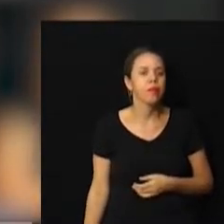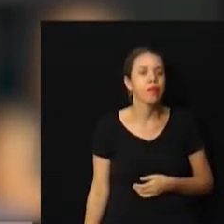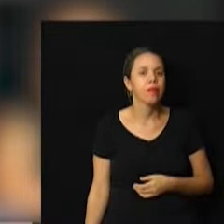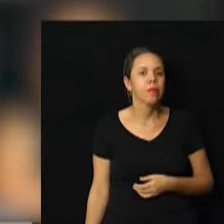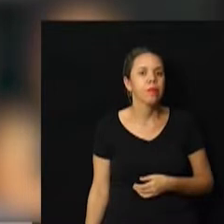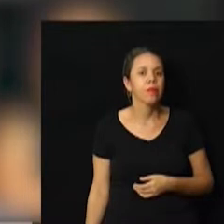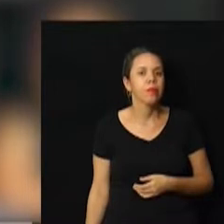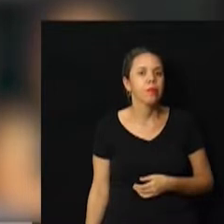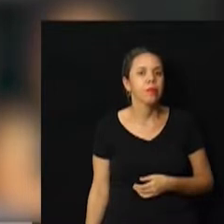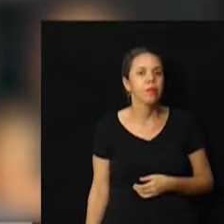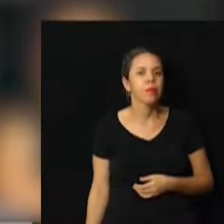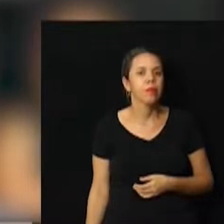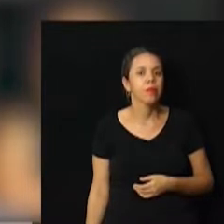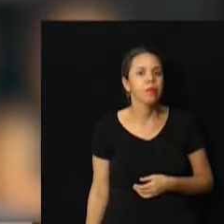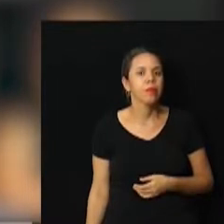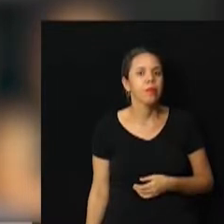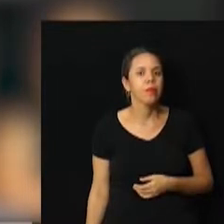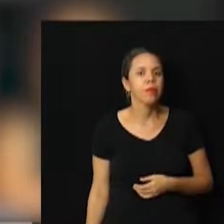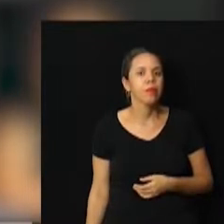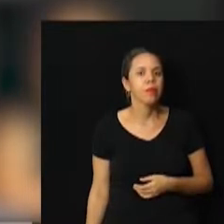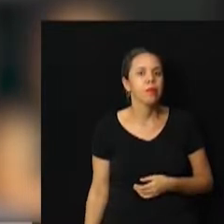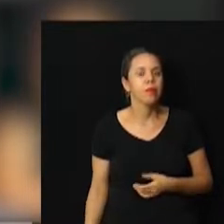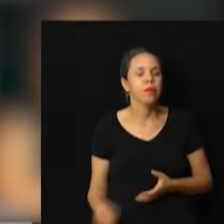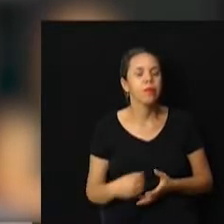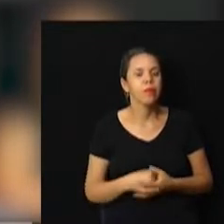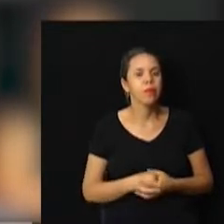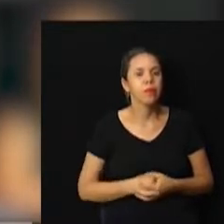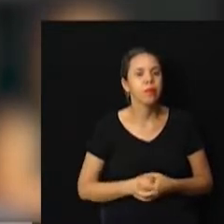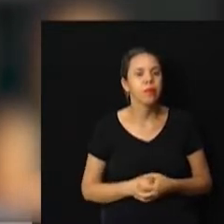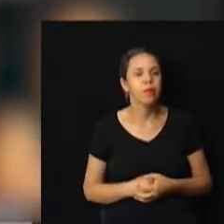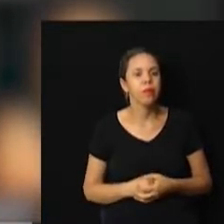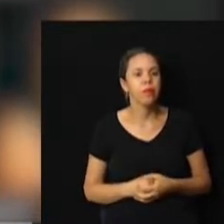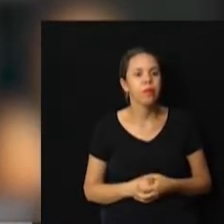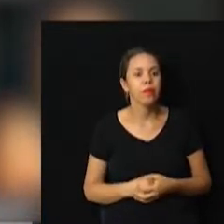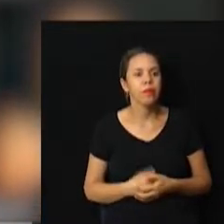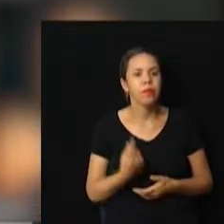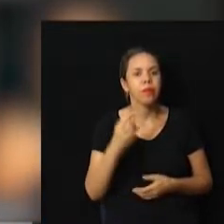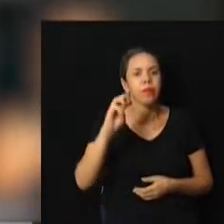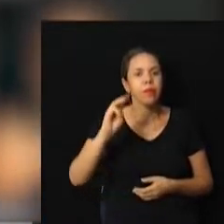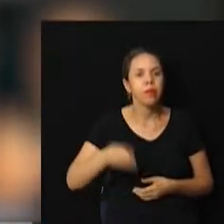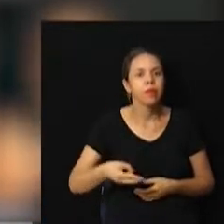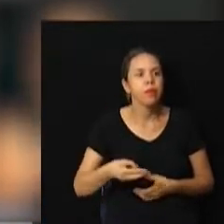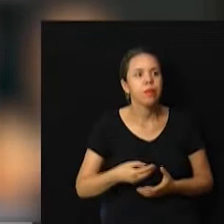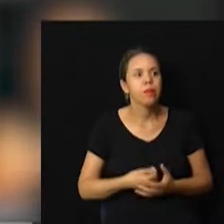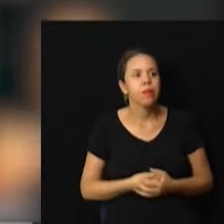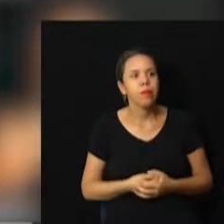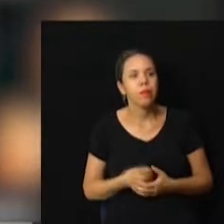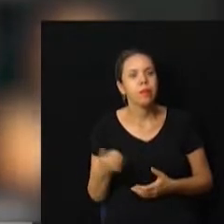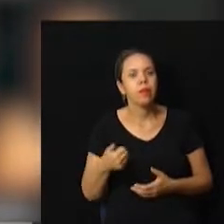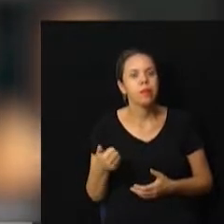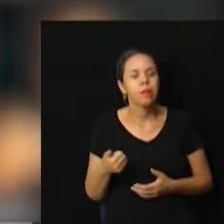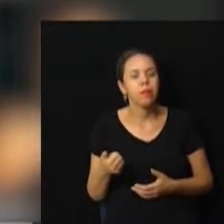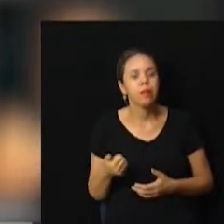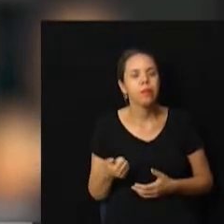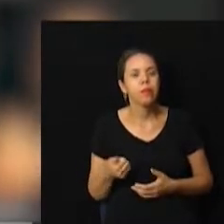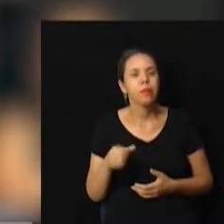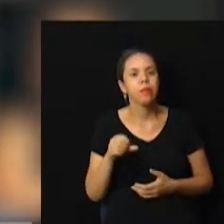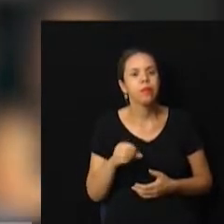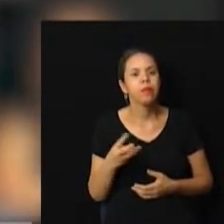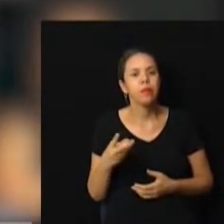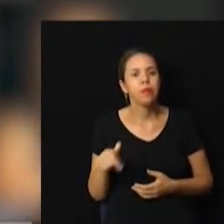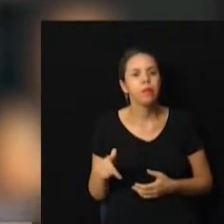2.400.280 doses de vacina, com 1 milhão de primeira